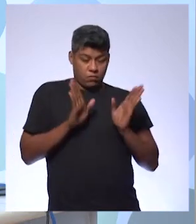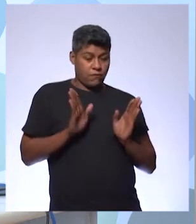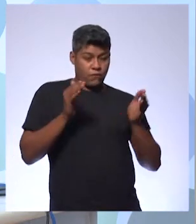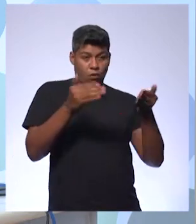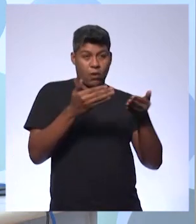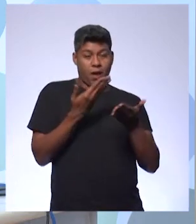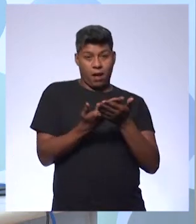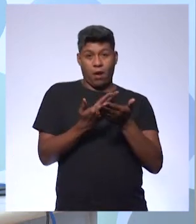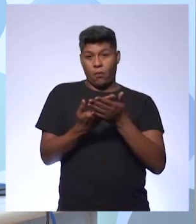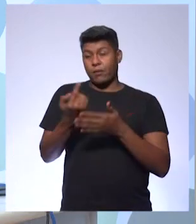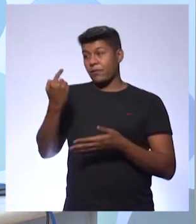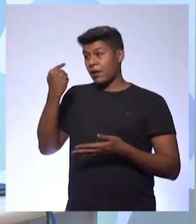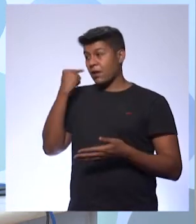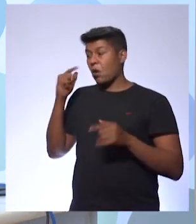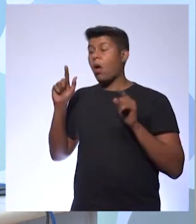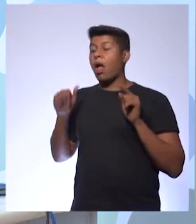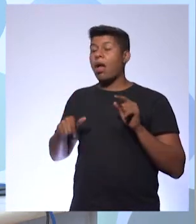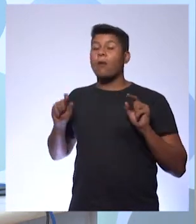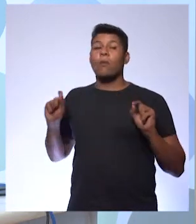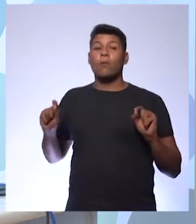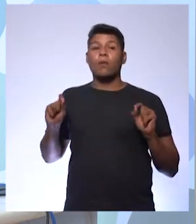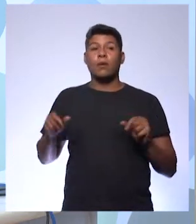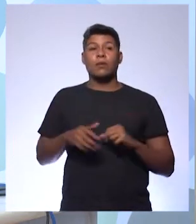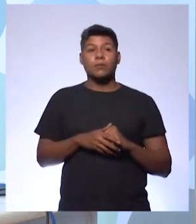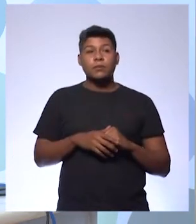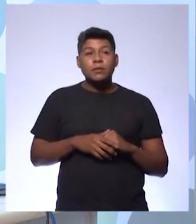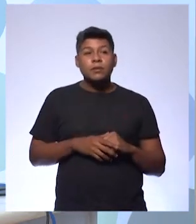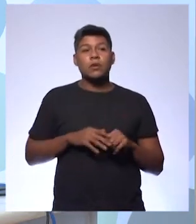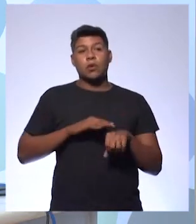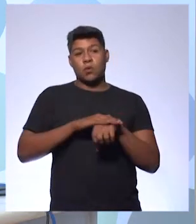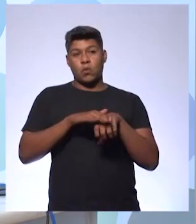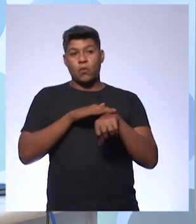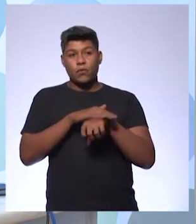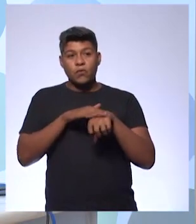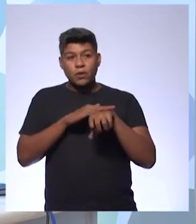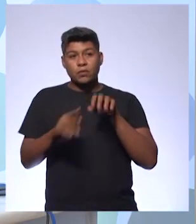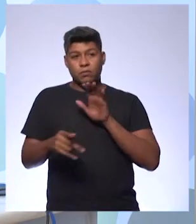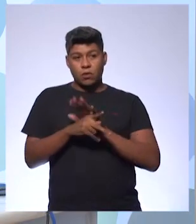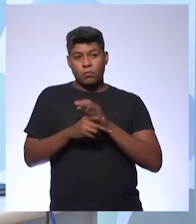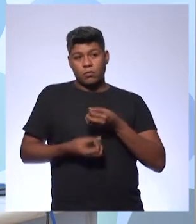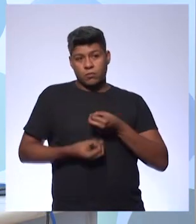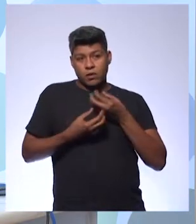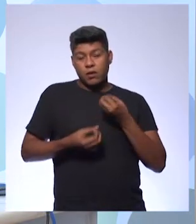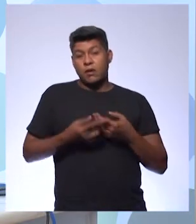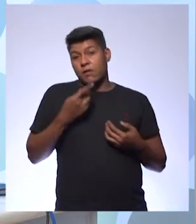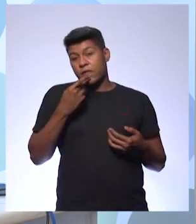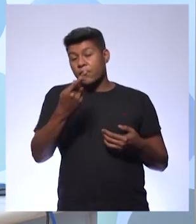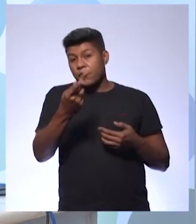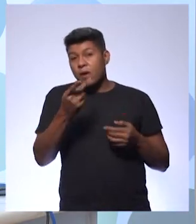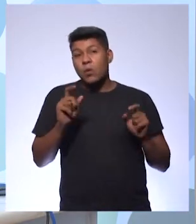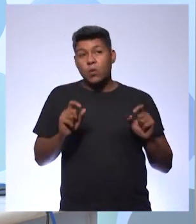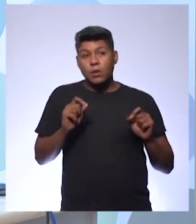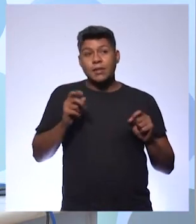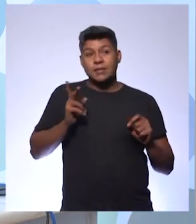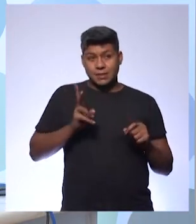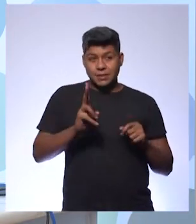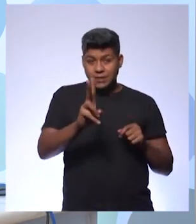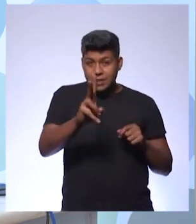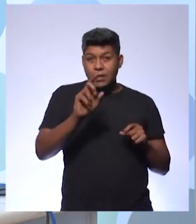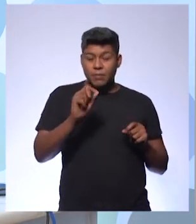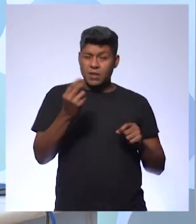Na aula anterior foram as conversas entre versos. Lembra que eu disse também que a gente vai sempre